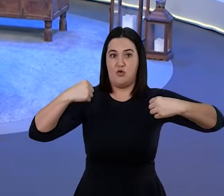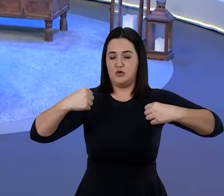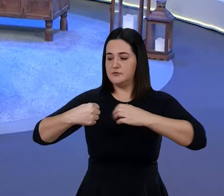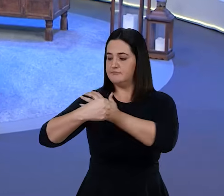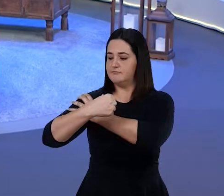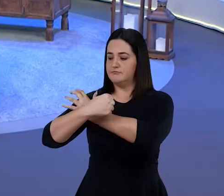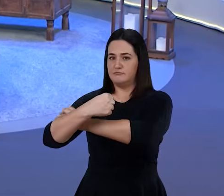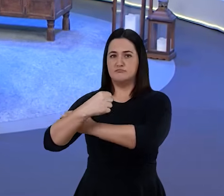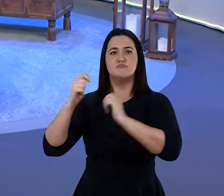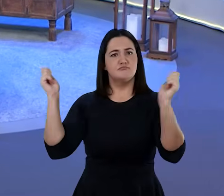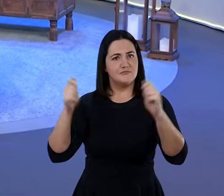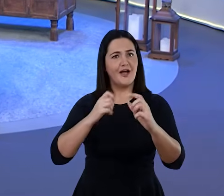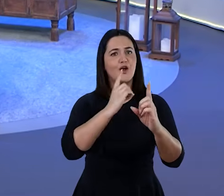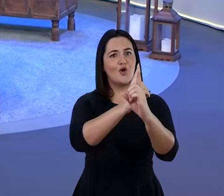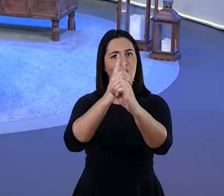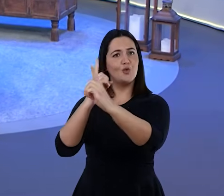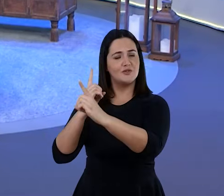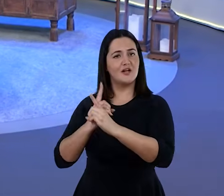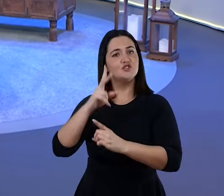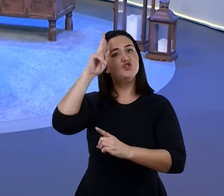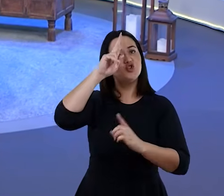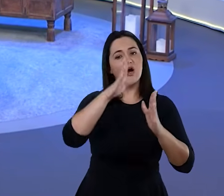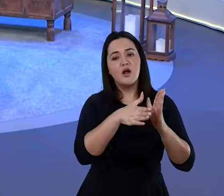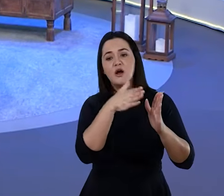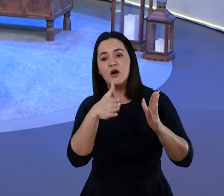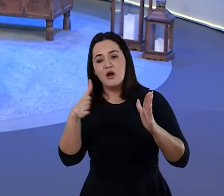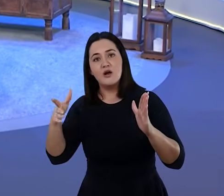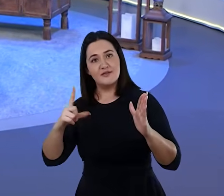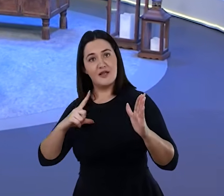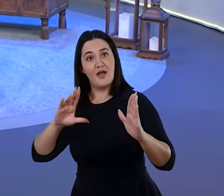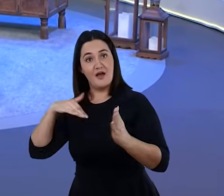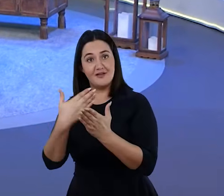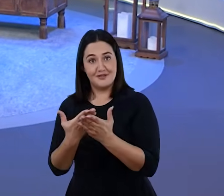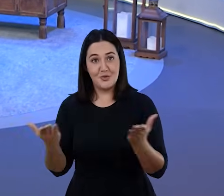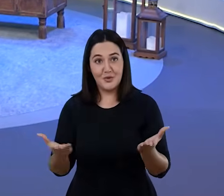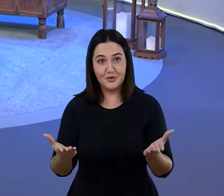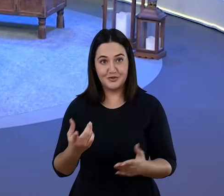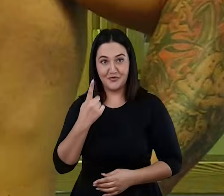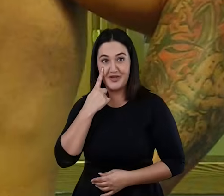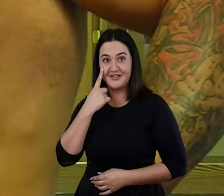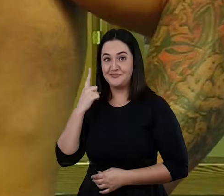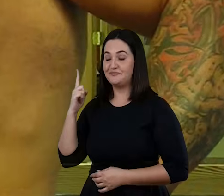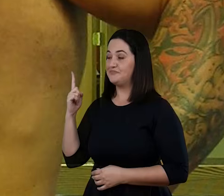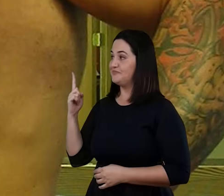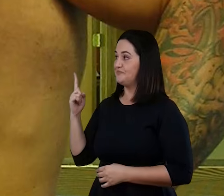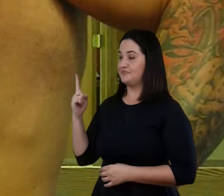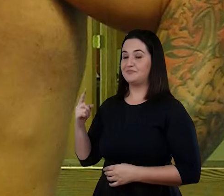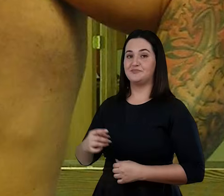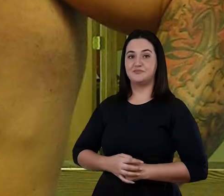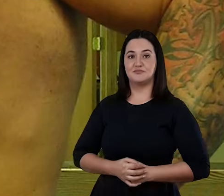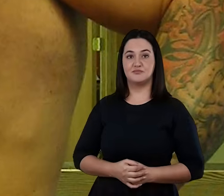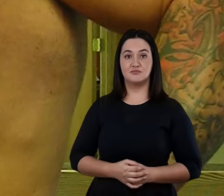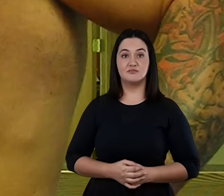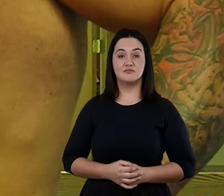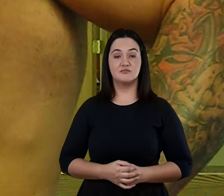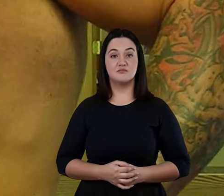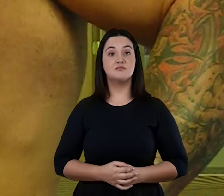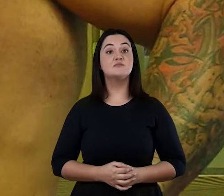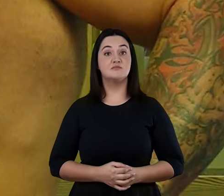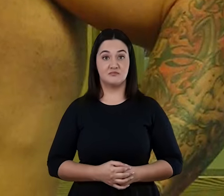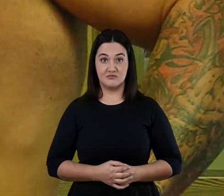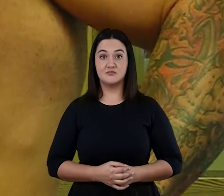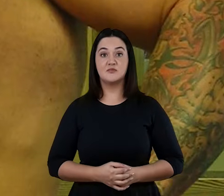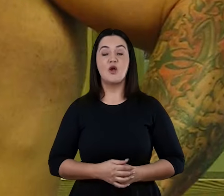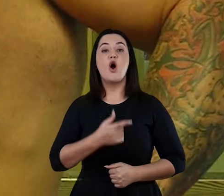força como Sansão podem ser encontrados ao longo da história, até mesmo nos dias de hoje. Esse homem que você vê na foto,